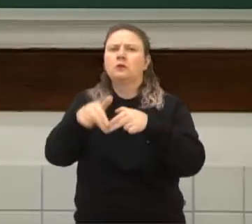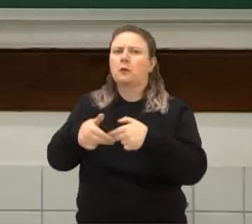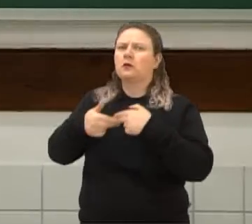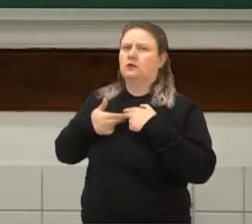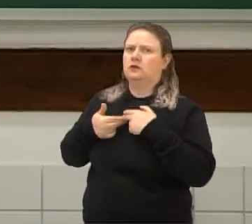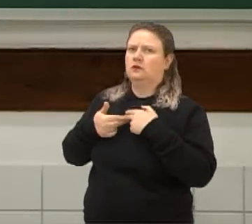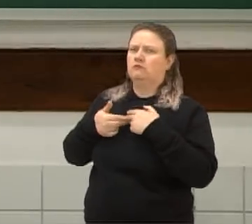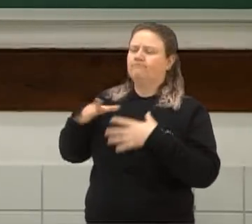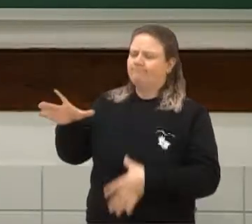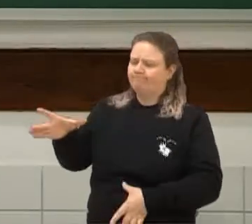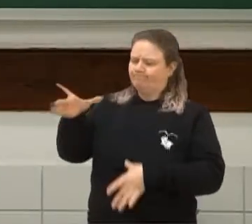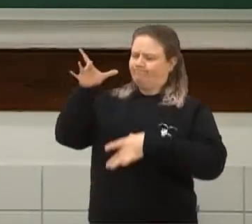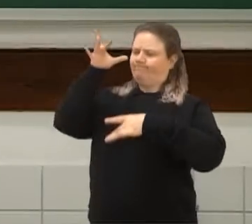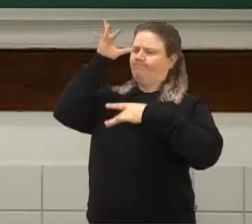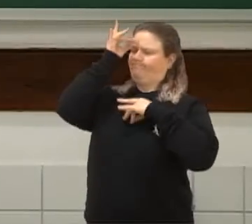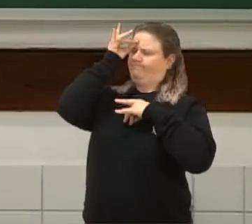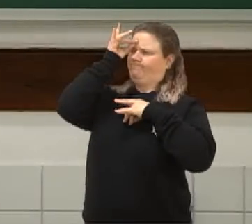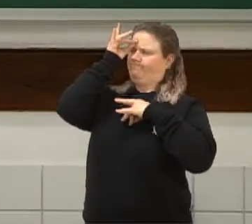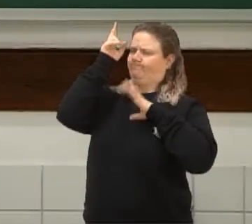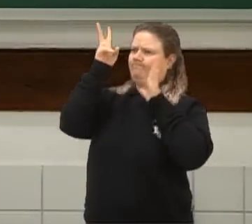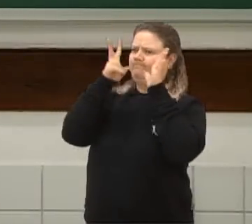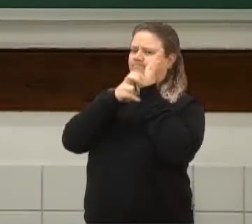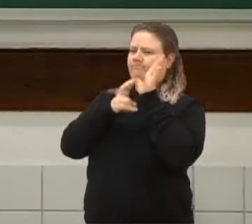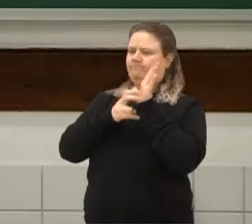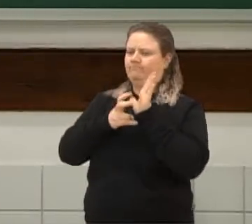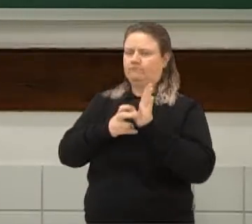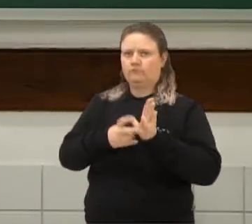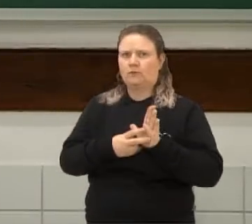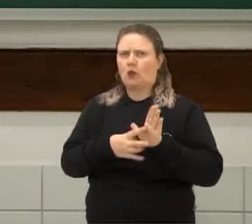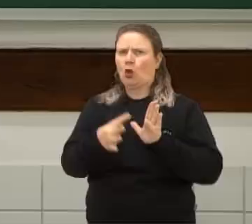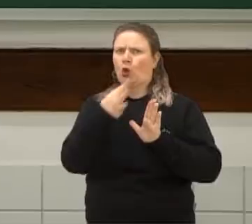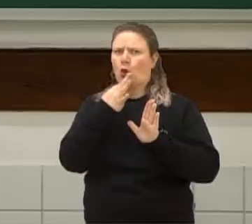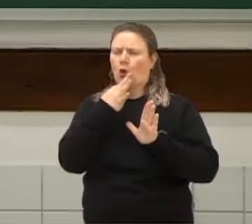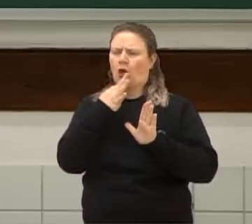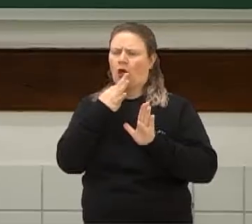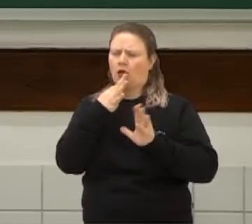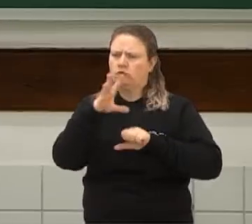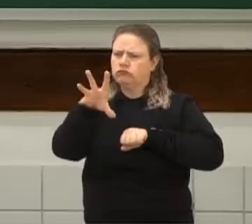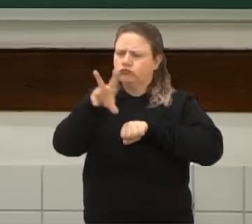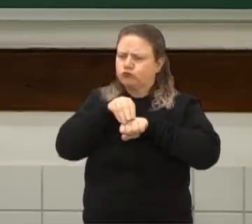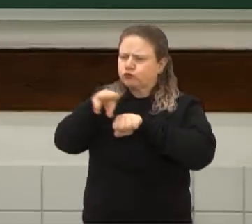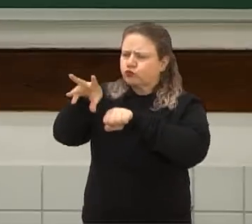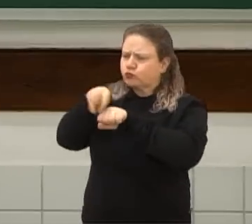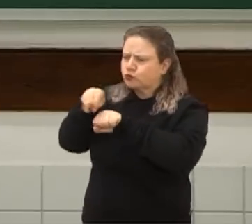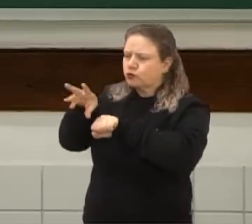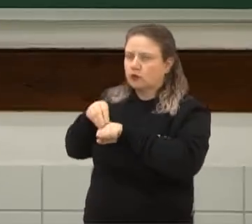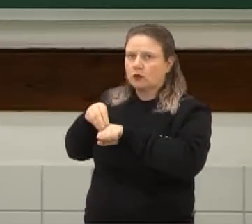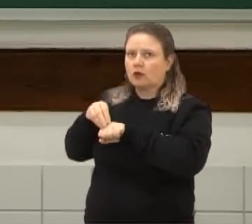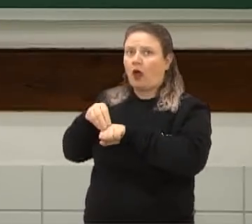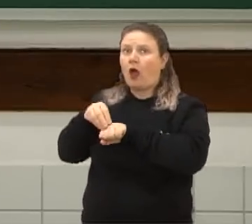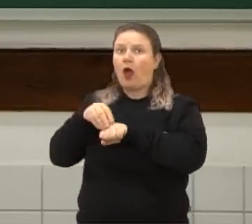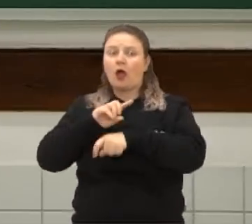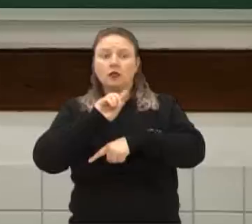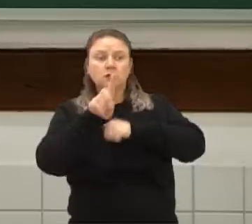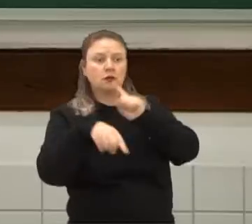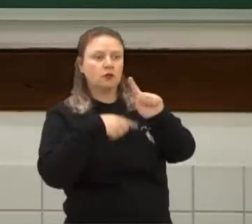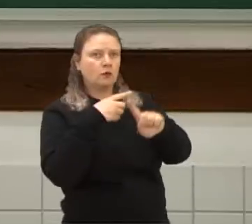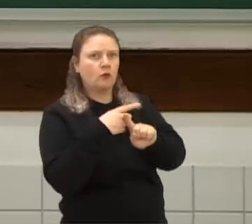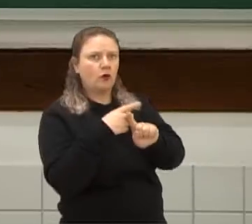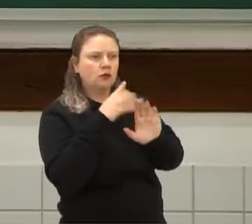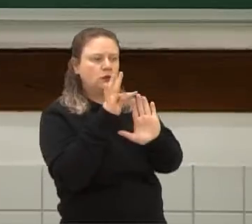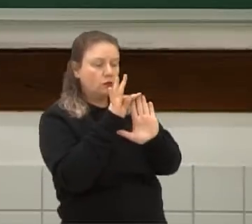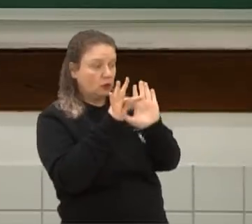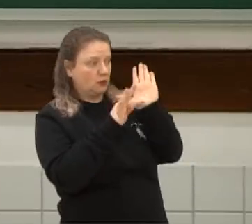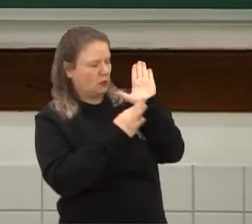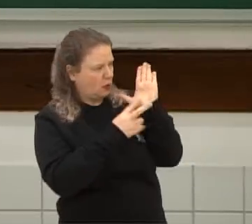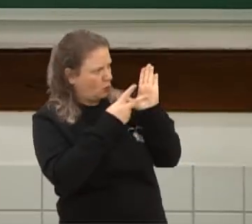se apropriar melhor do vocabulário, conhecer o vocabulário antes, quando vocês chegarem no texto, vai estar mais fácil de